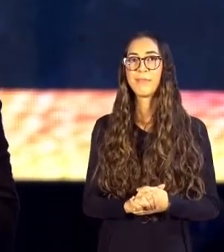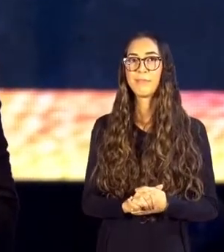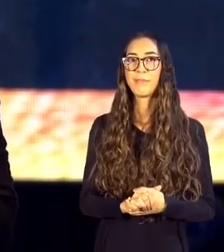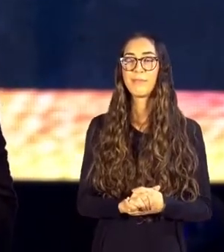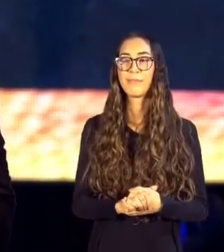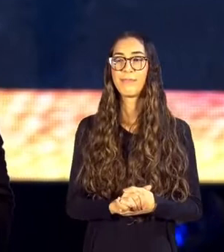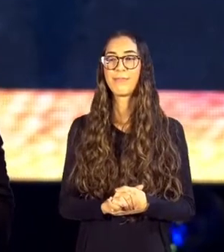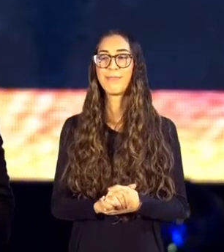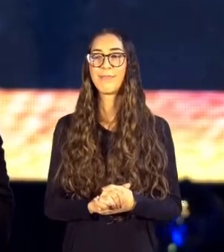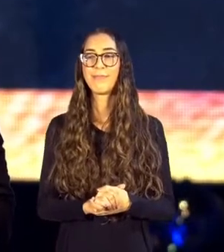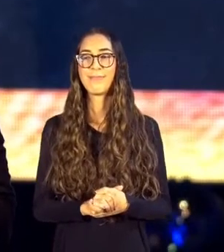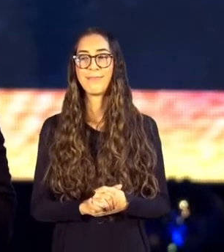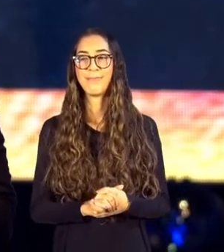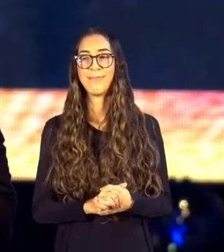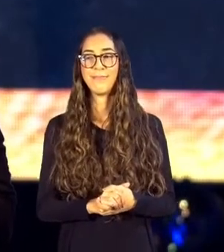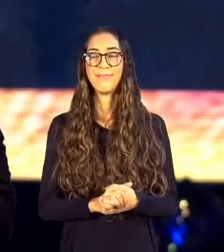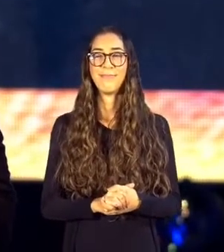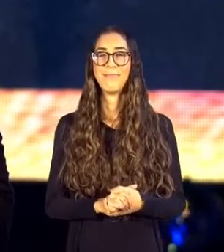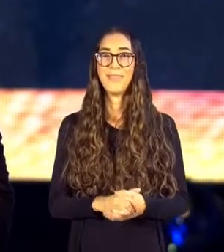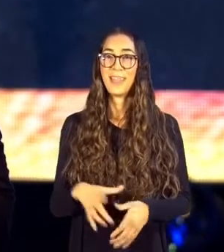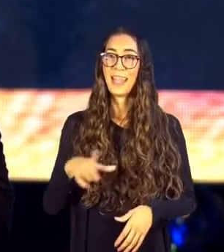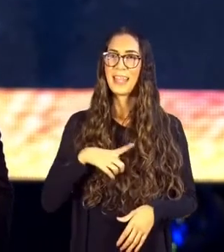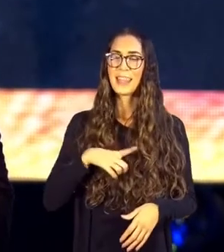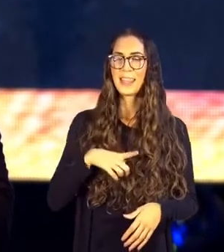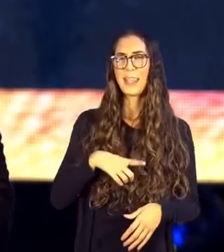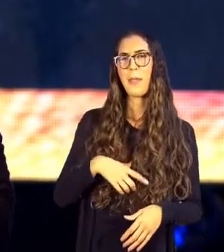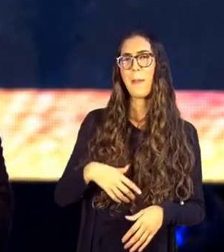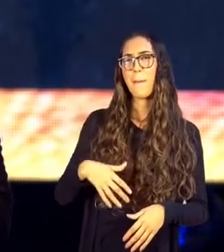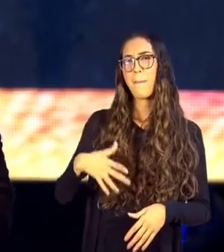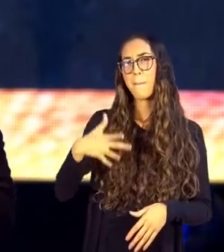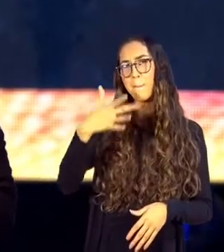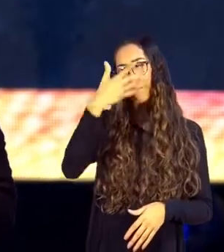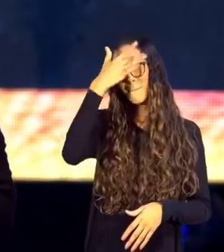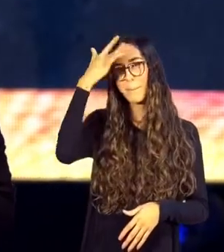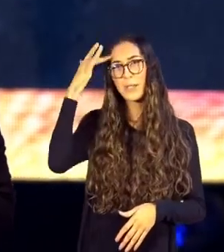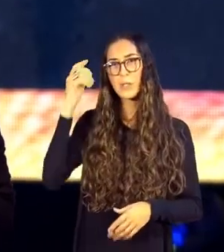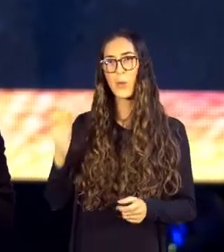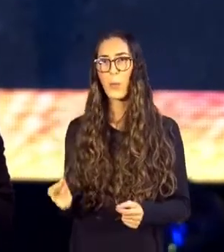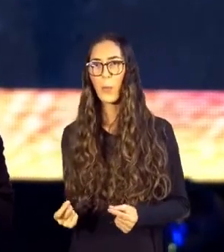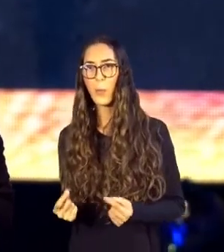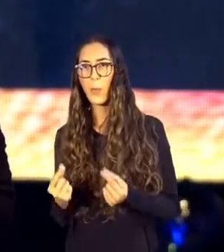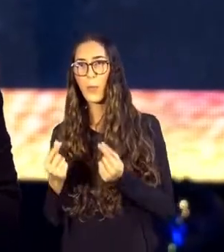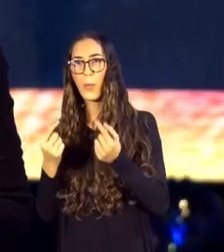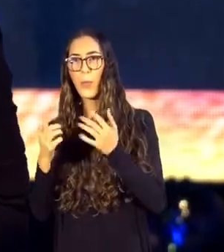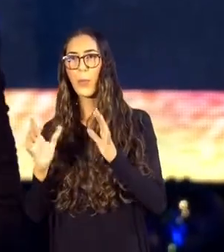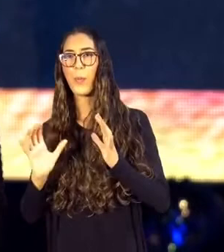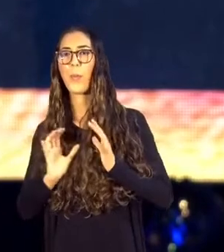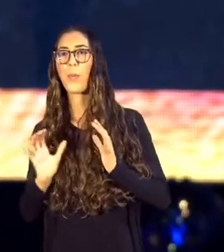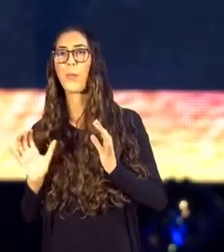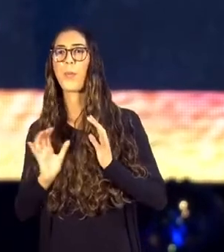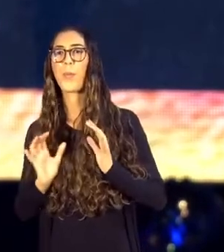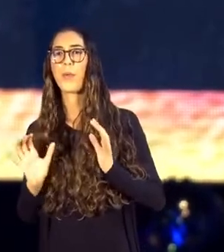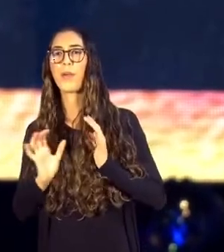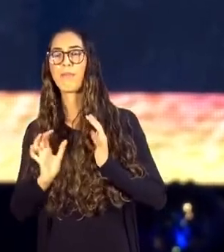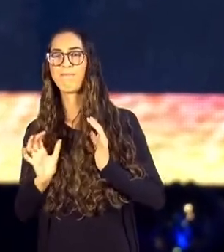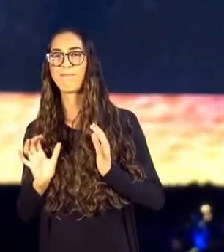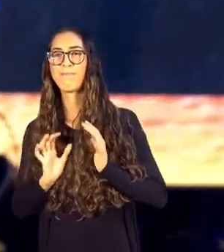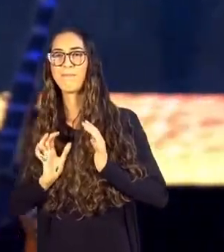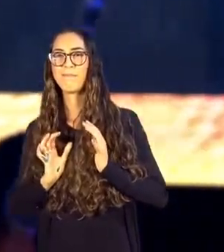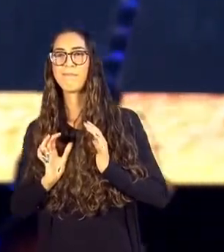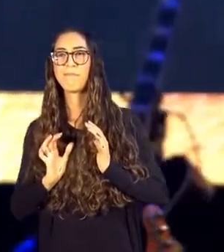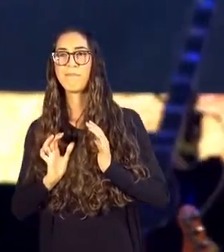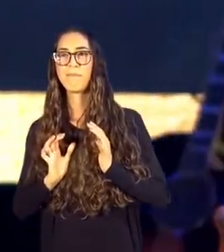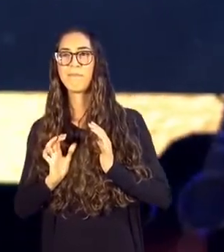boca, que pode ter tudo. Por quê, pastor Ciro? Porque você pode comprar a melhor cama do mundo. A cama mais confortável, aquela que